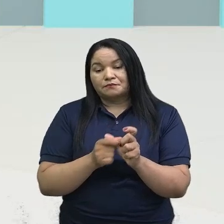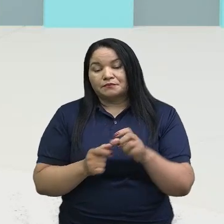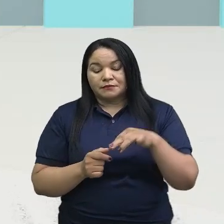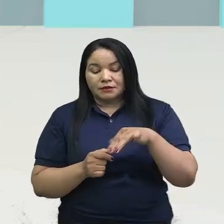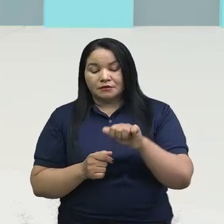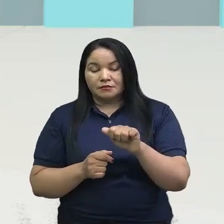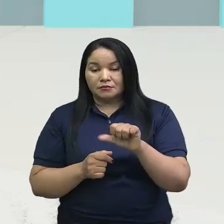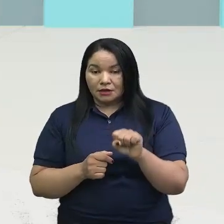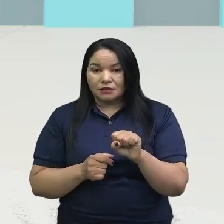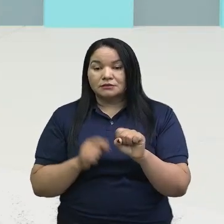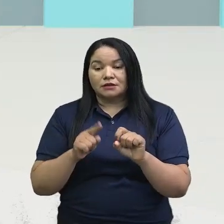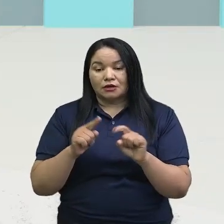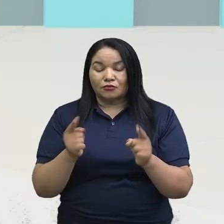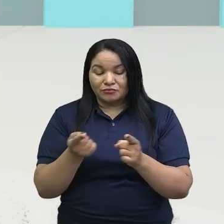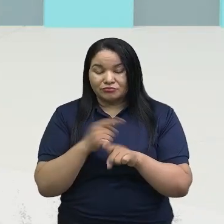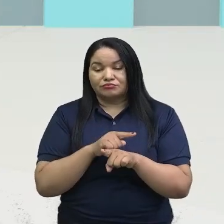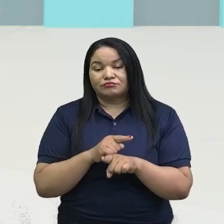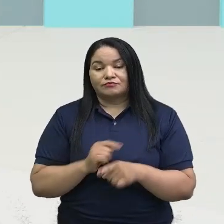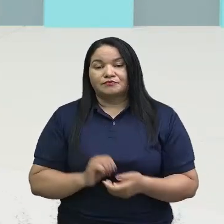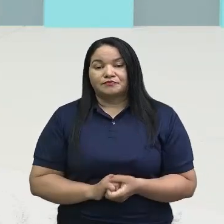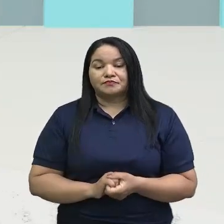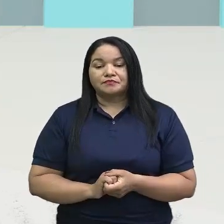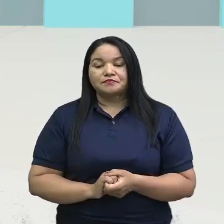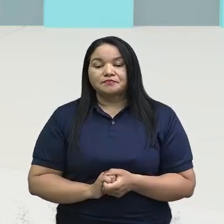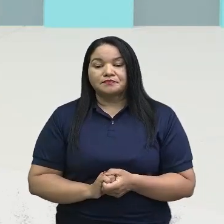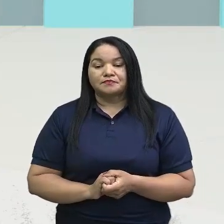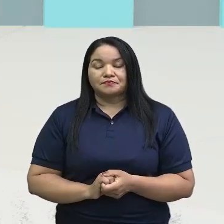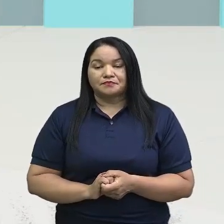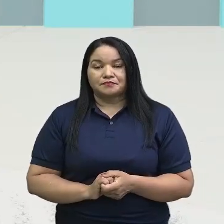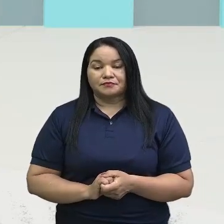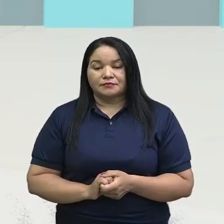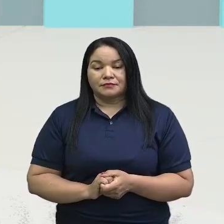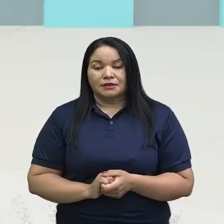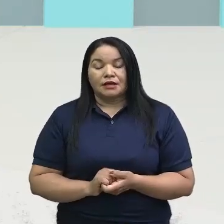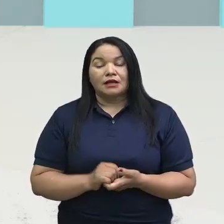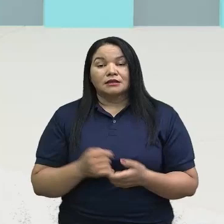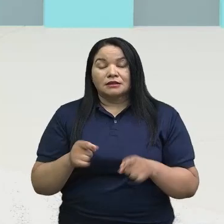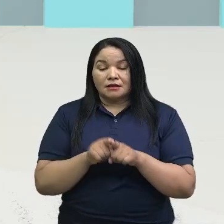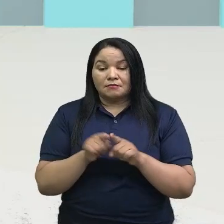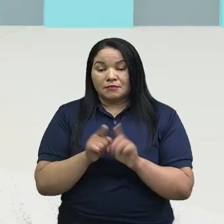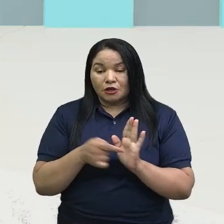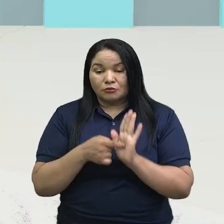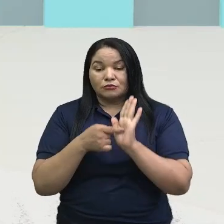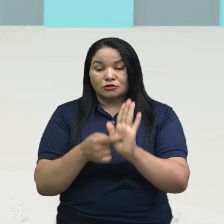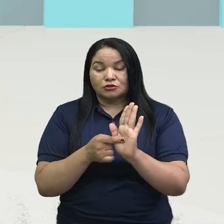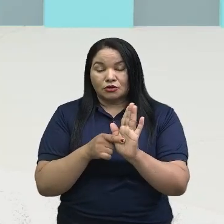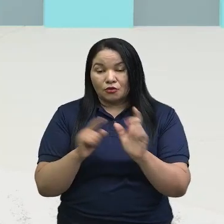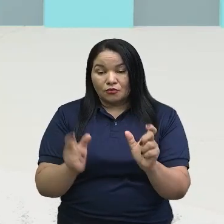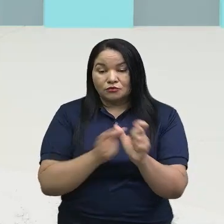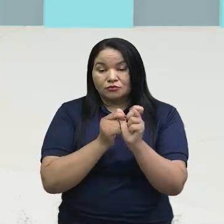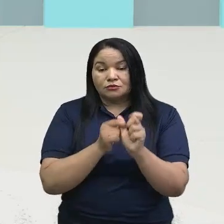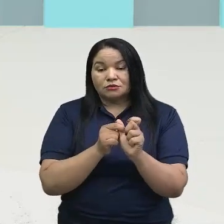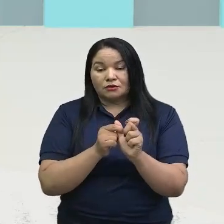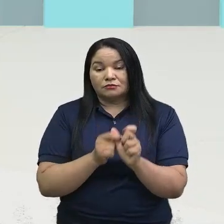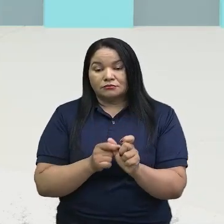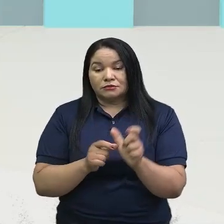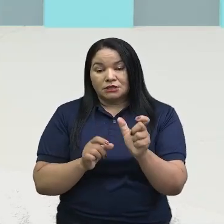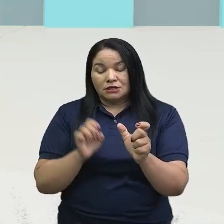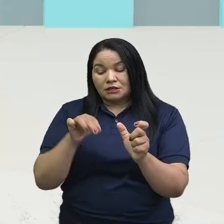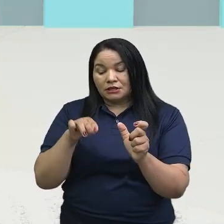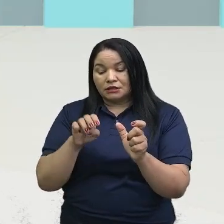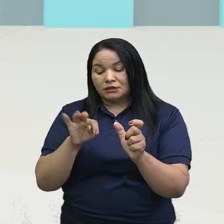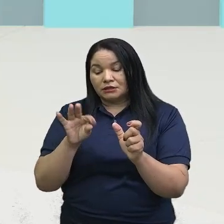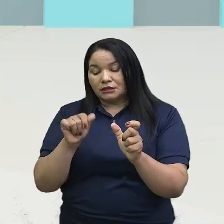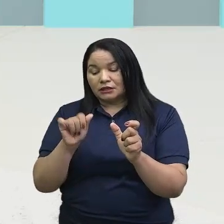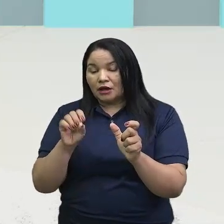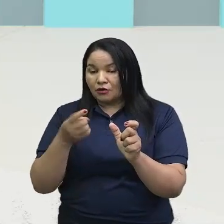para contrapor ao que foi colocado na primeira oração. Aparece também a conjunção então, que aqui